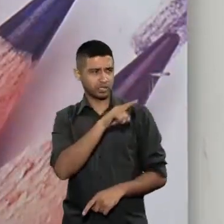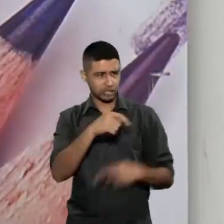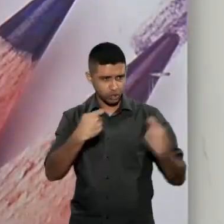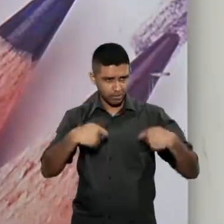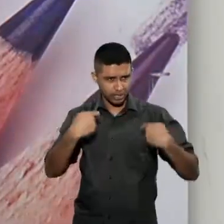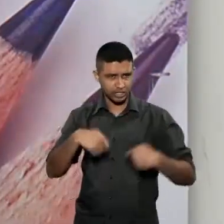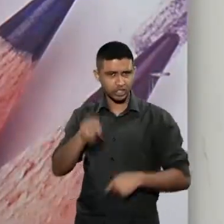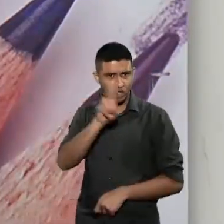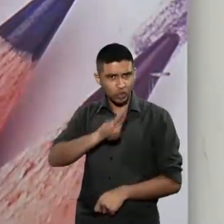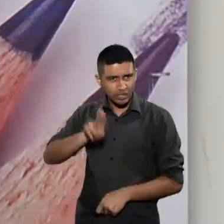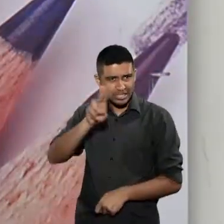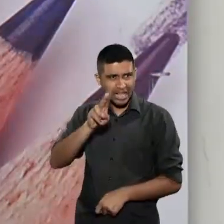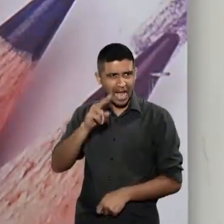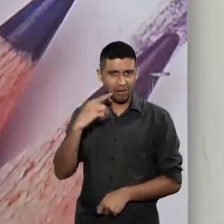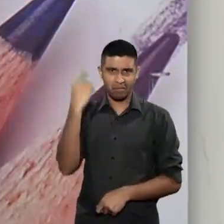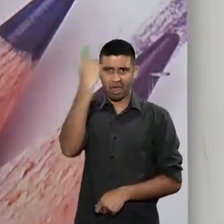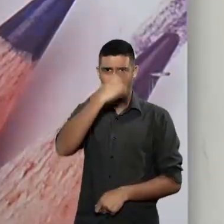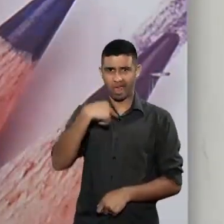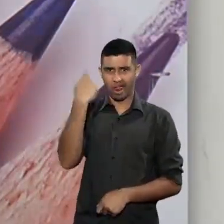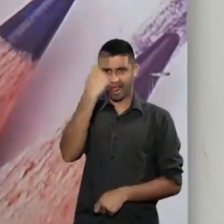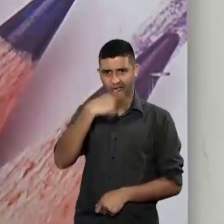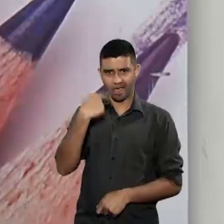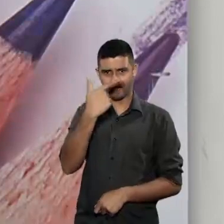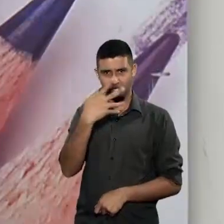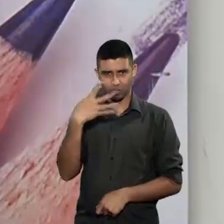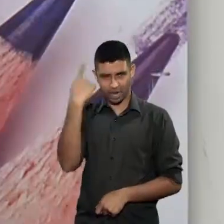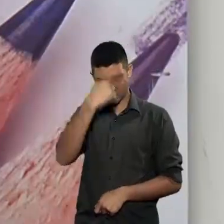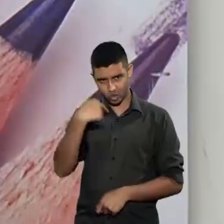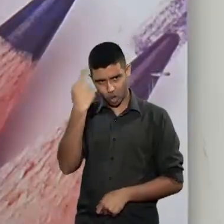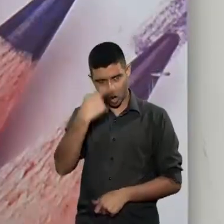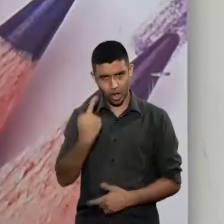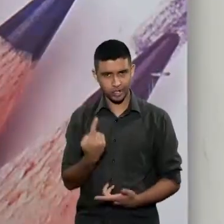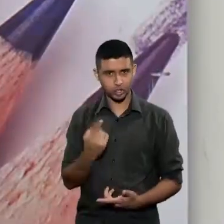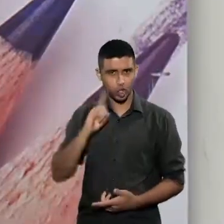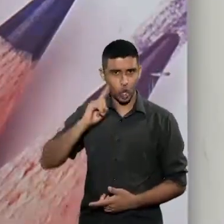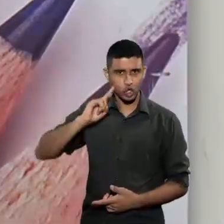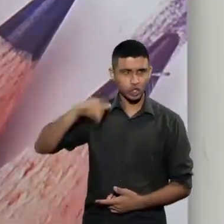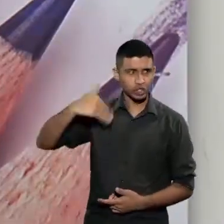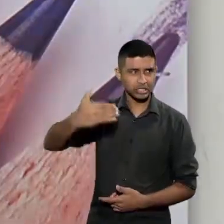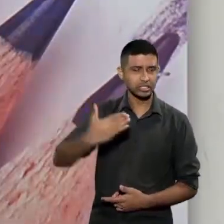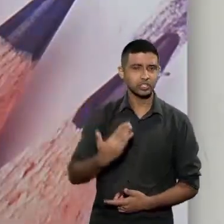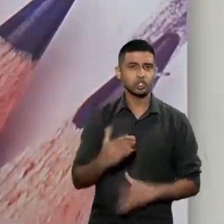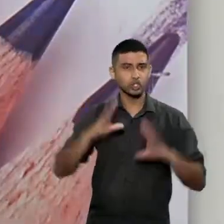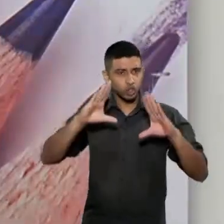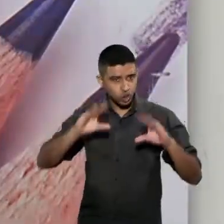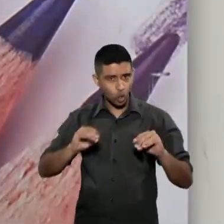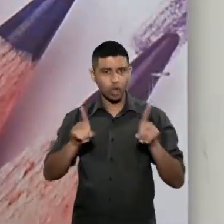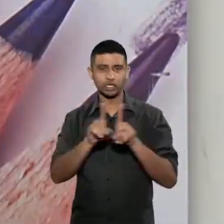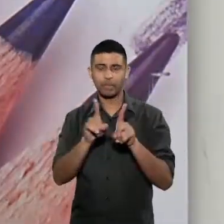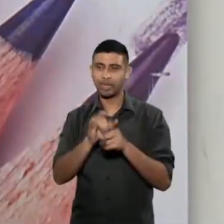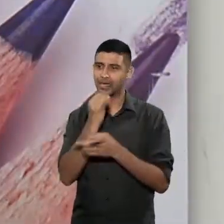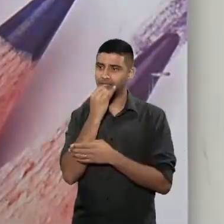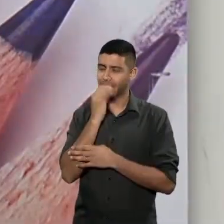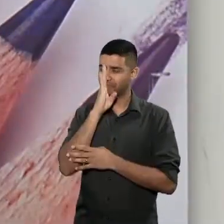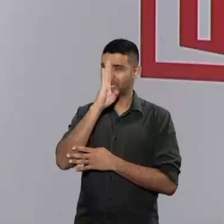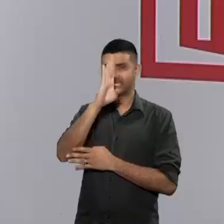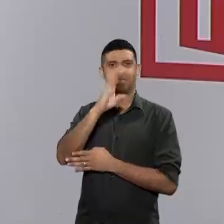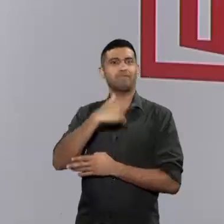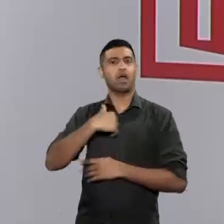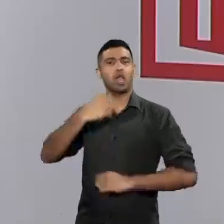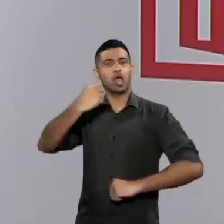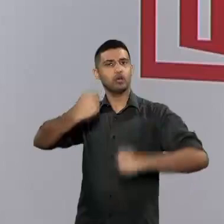usar óculos assim, enquanto tiver luz, em casa também? À noite porque também. Aqui a gente está no estúdio. Inclusive para dirigir. A